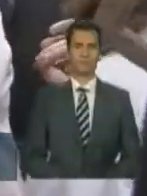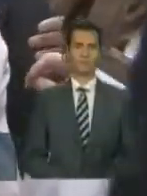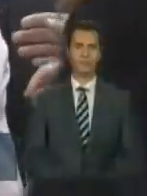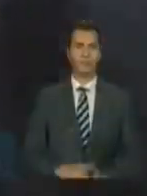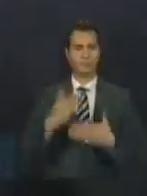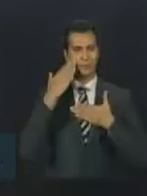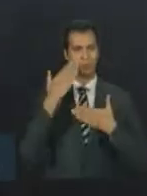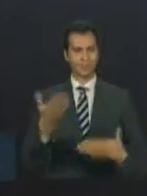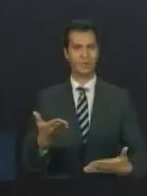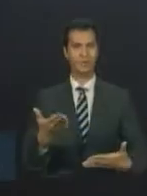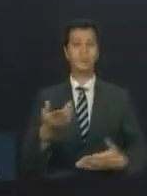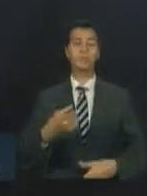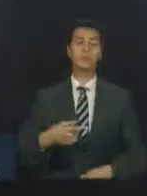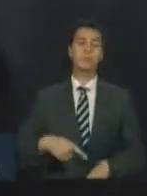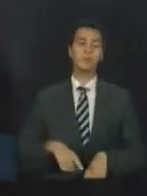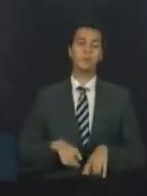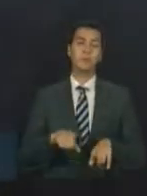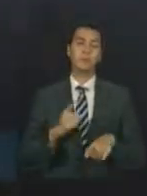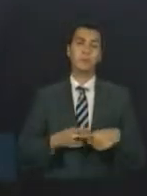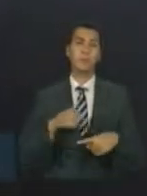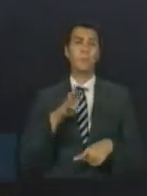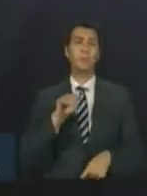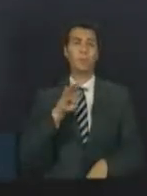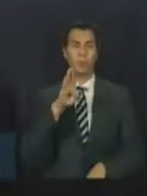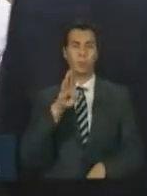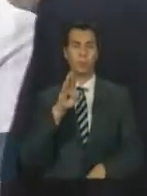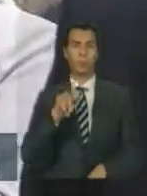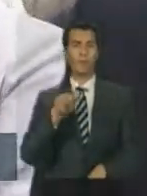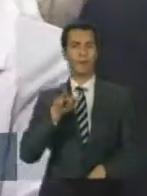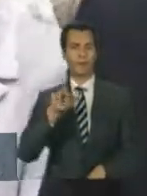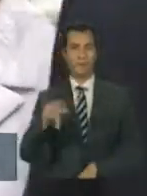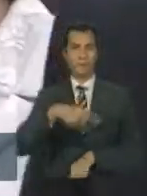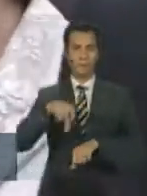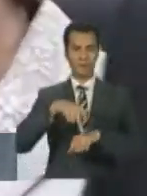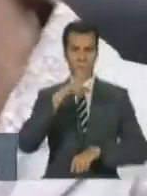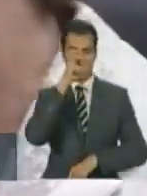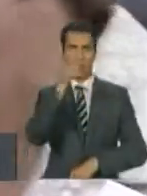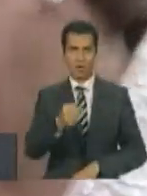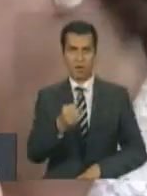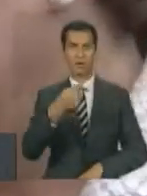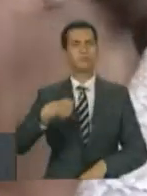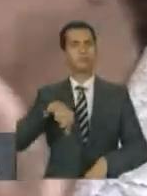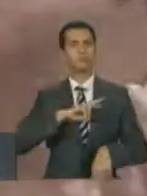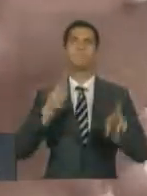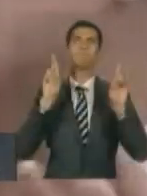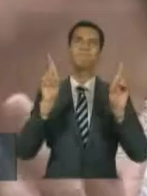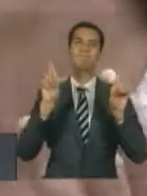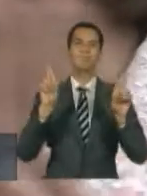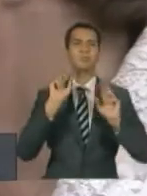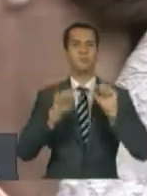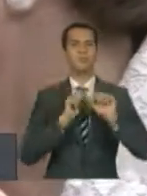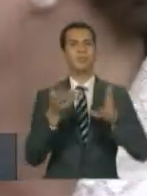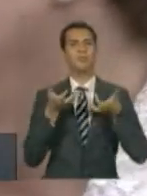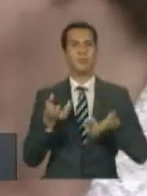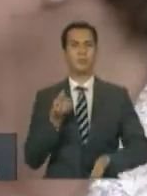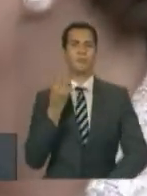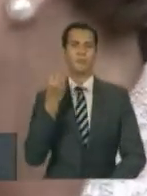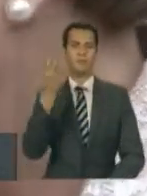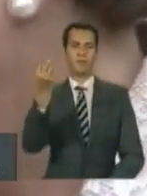Obrigado, gente. Minha expectativa, na Bulgária, minha expectativa é um lugar, é uma viagem